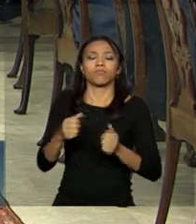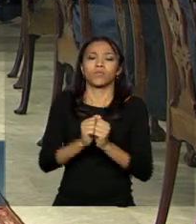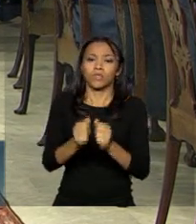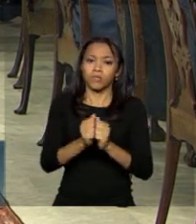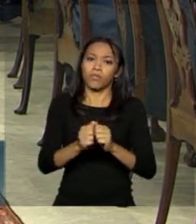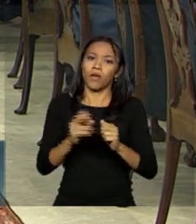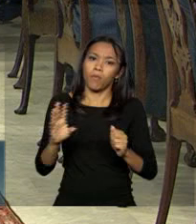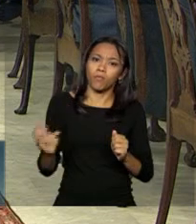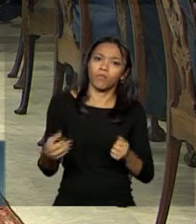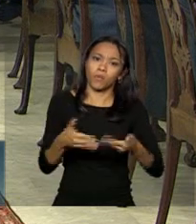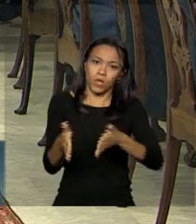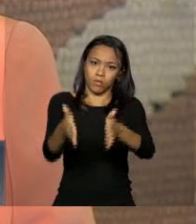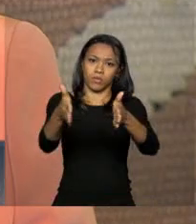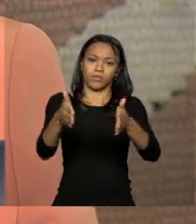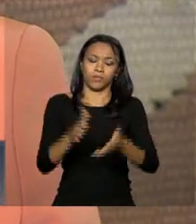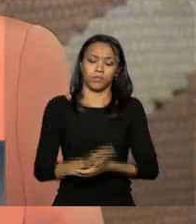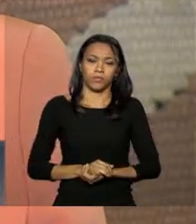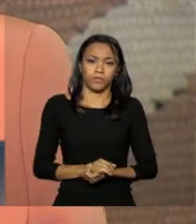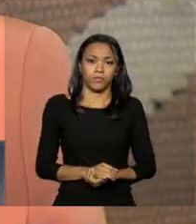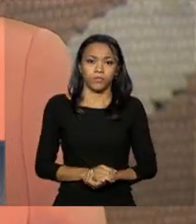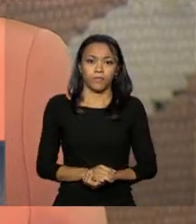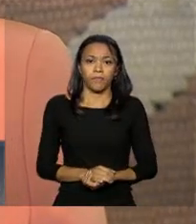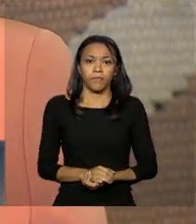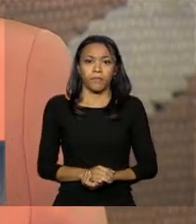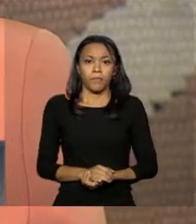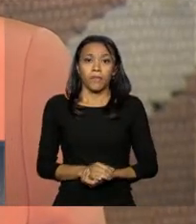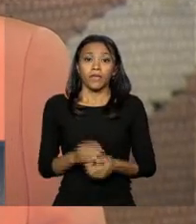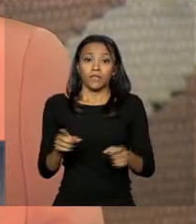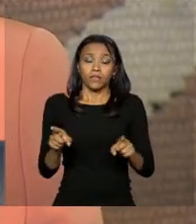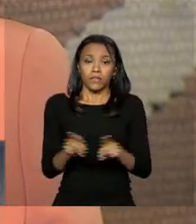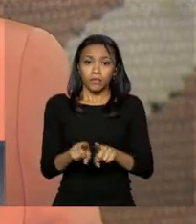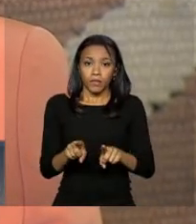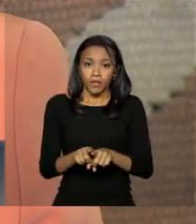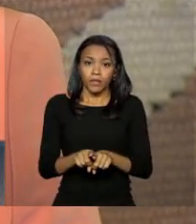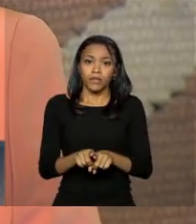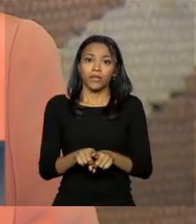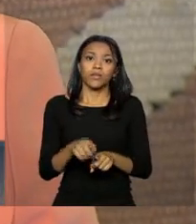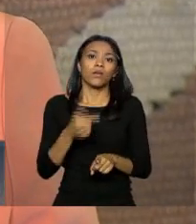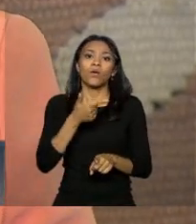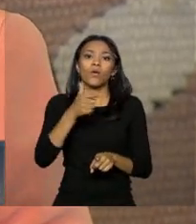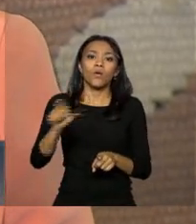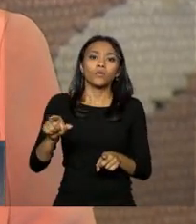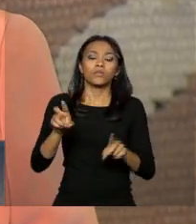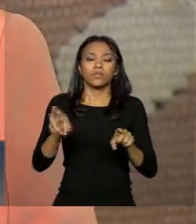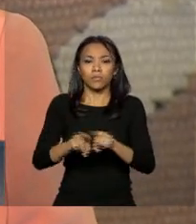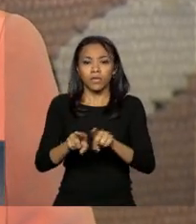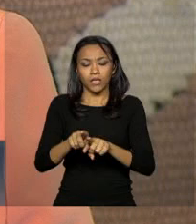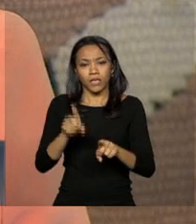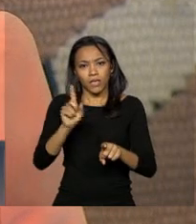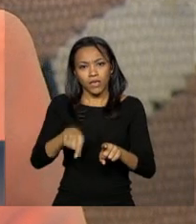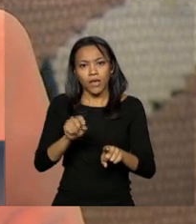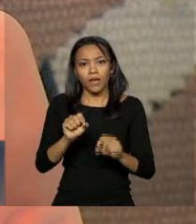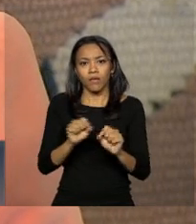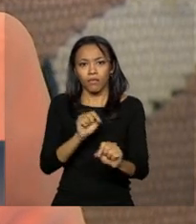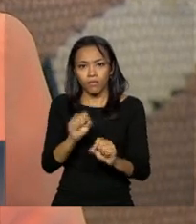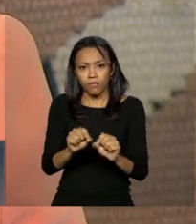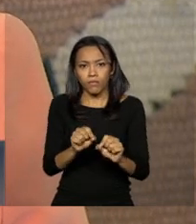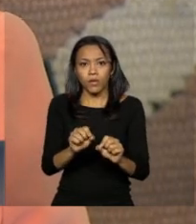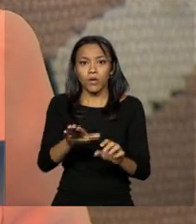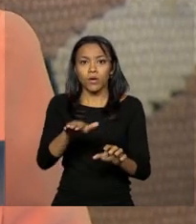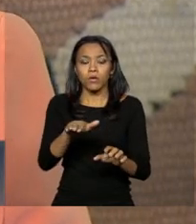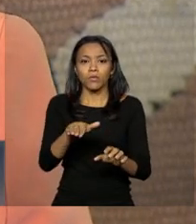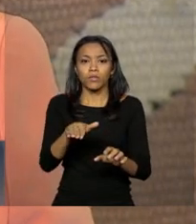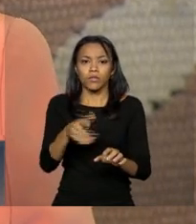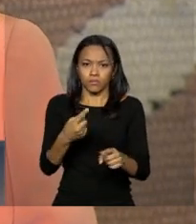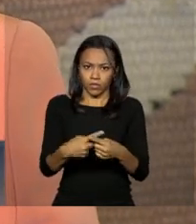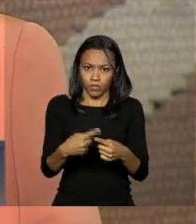caminho. Foram horas muito emotivas, penso que para muitos outros também, que fazem parte da delegação, quando